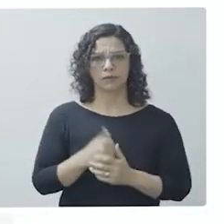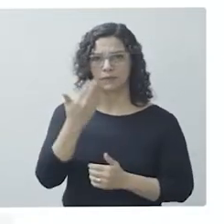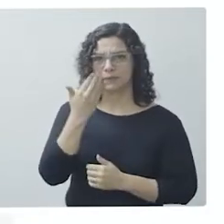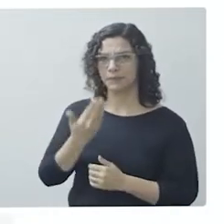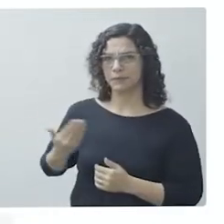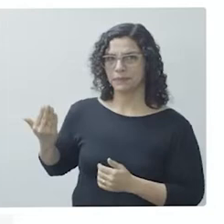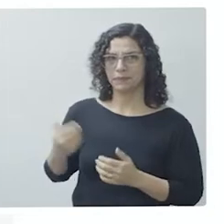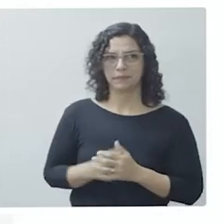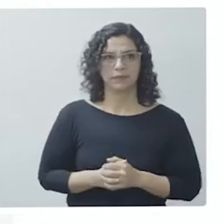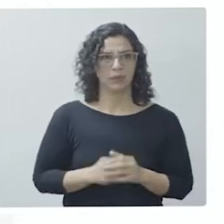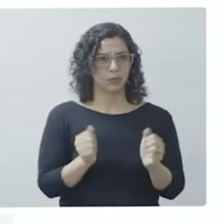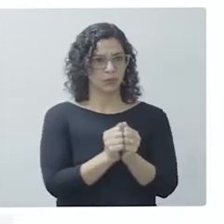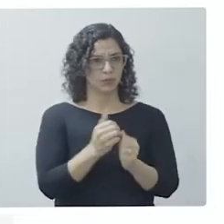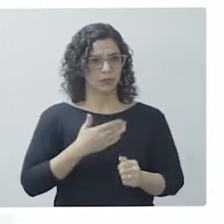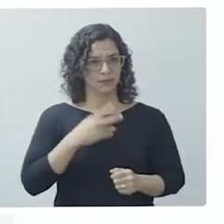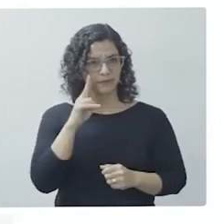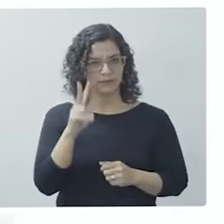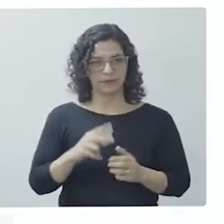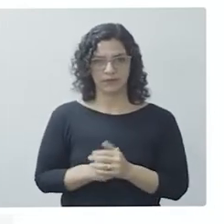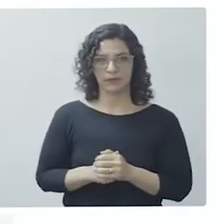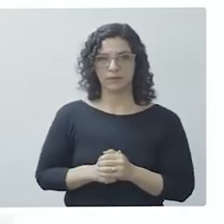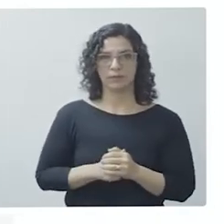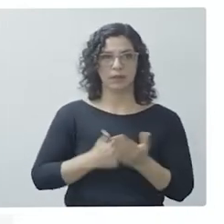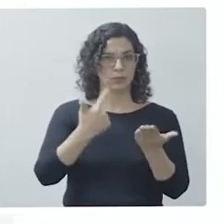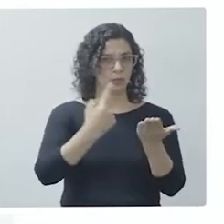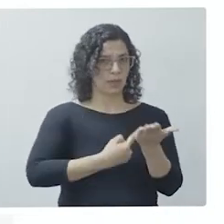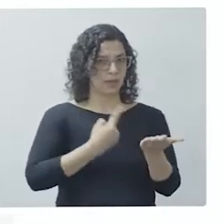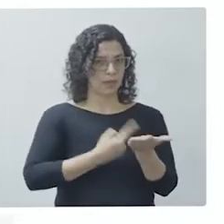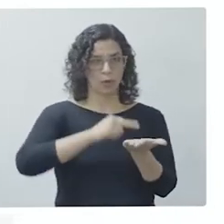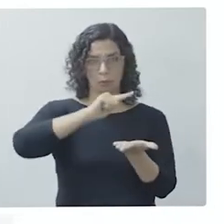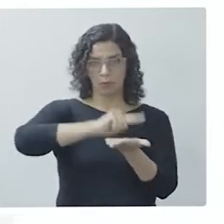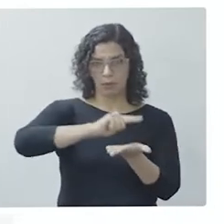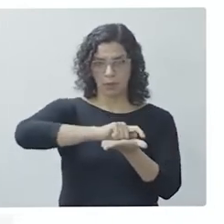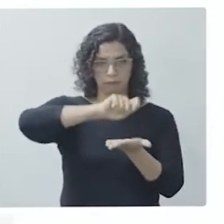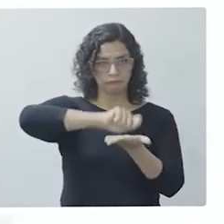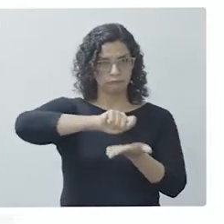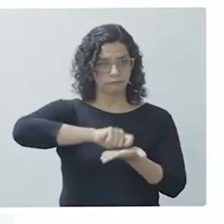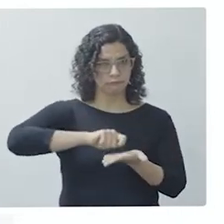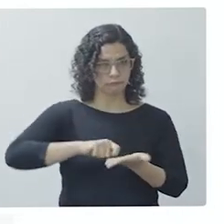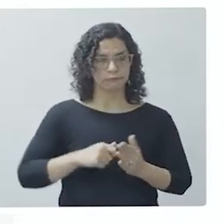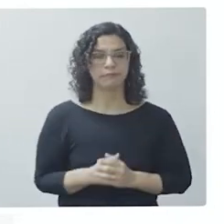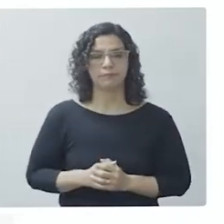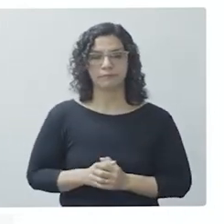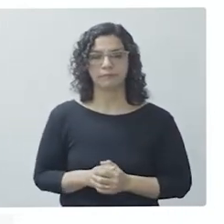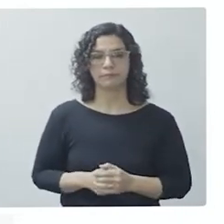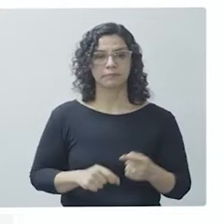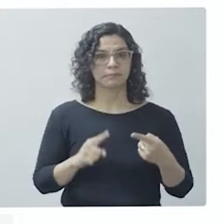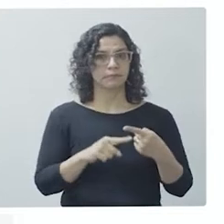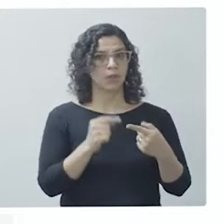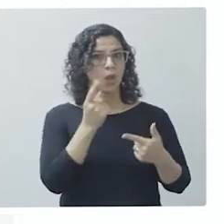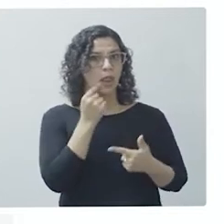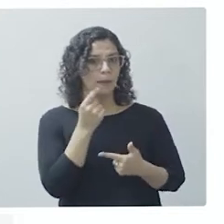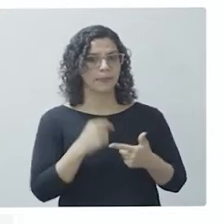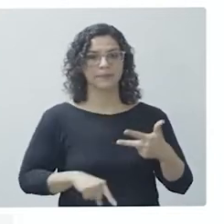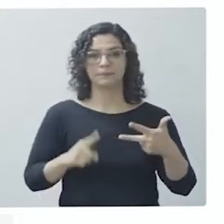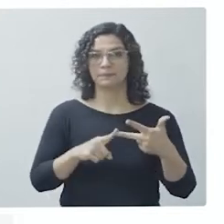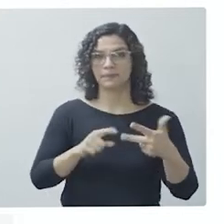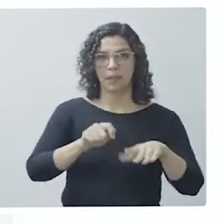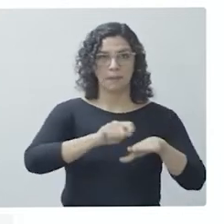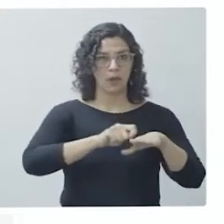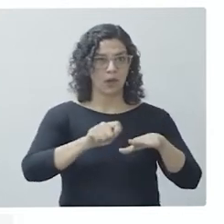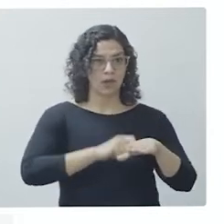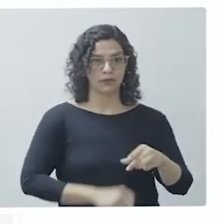hoje. Acompanhe comigo. O caderno, a folha de registro, o lápis preto,